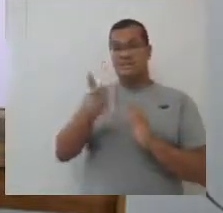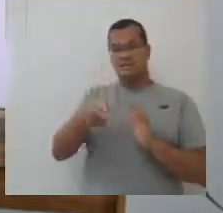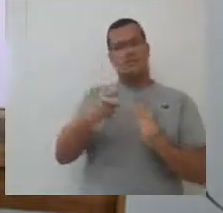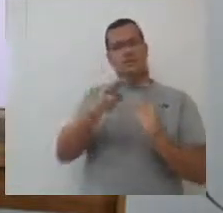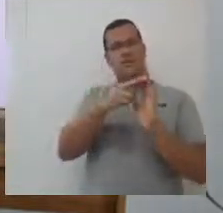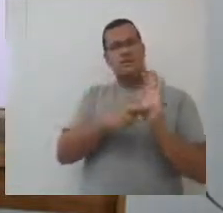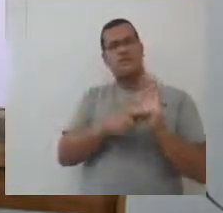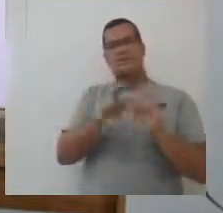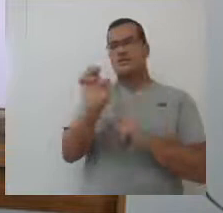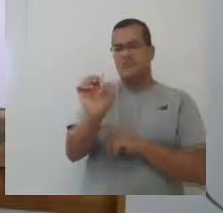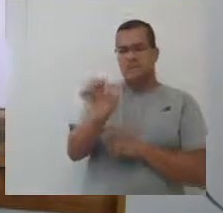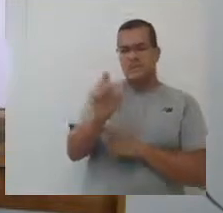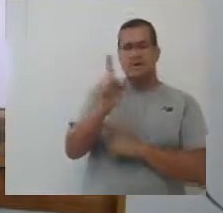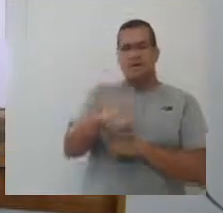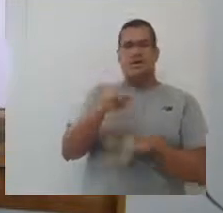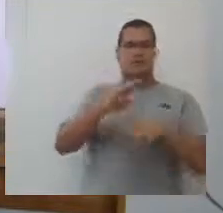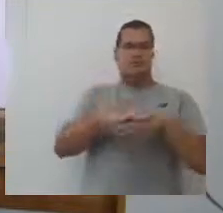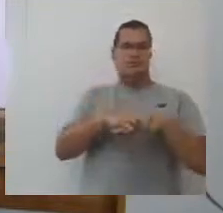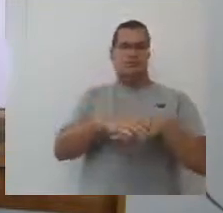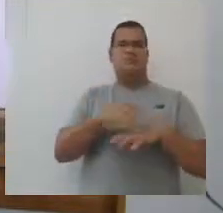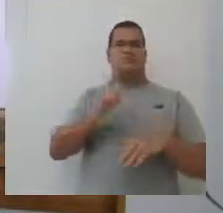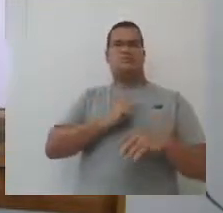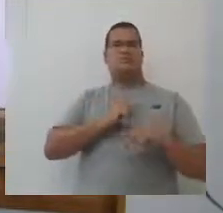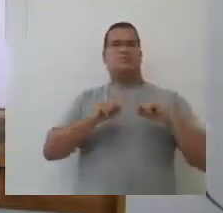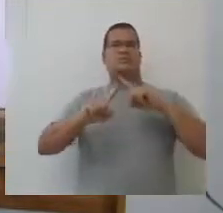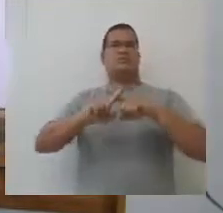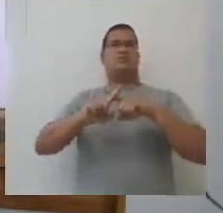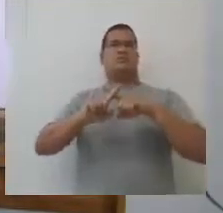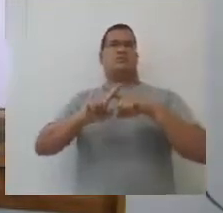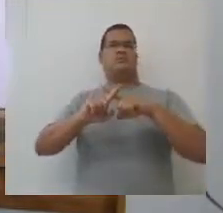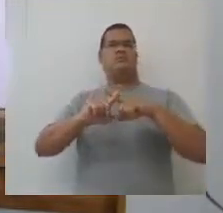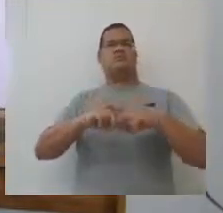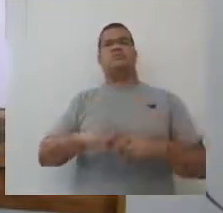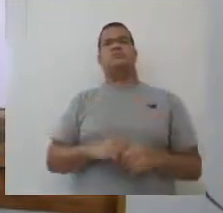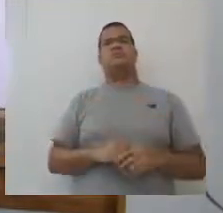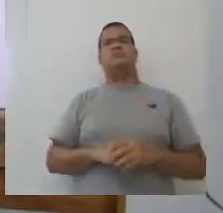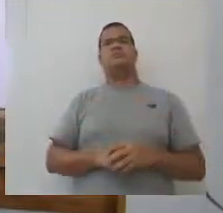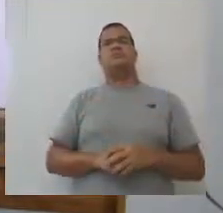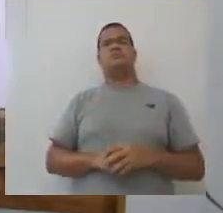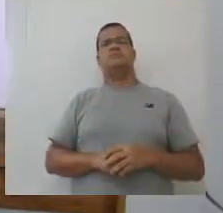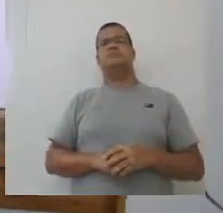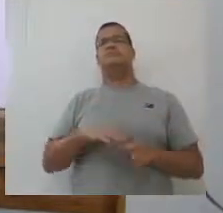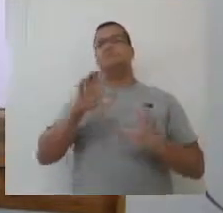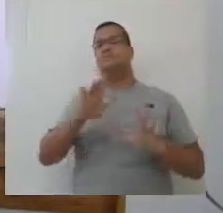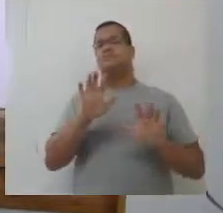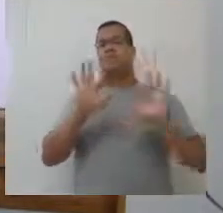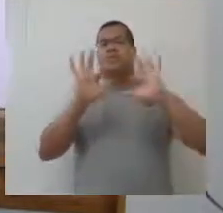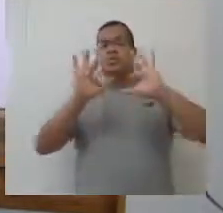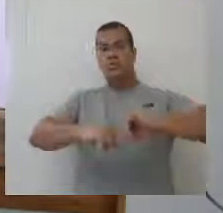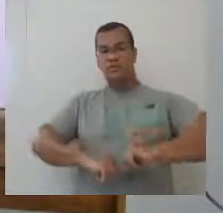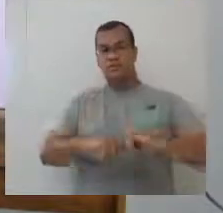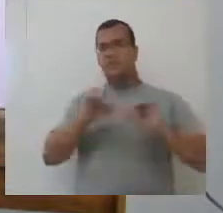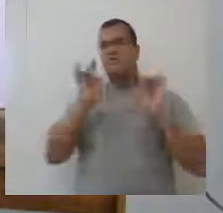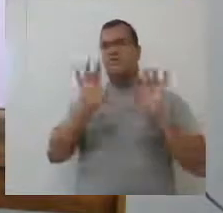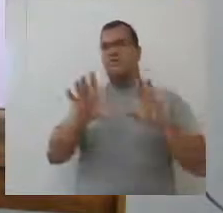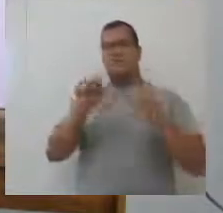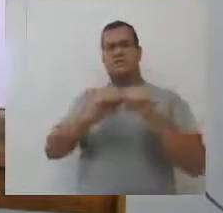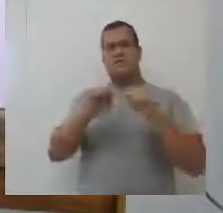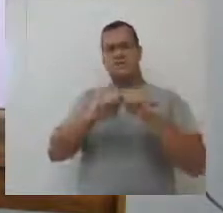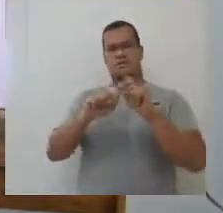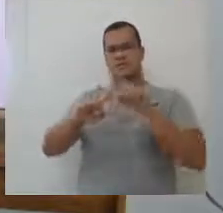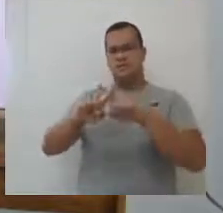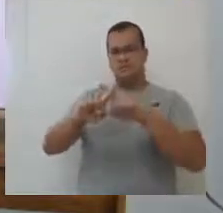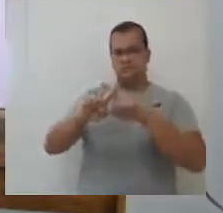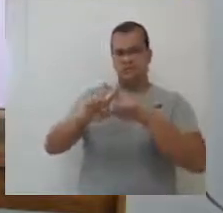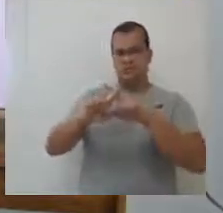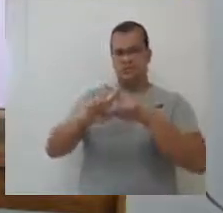usar matematicamente você vai ter uma multiplicação. Então, no final, basta você